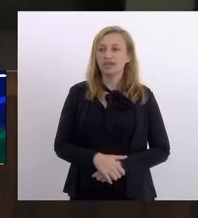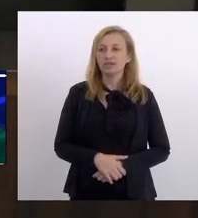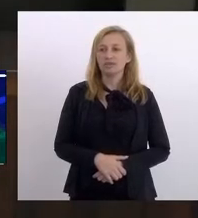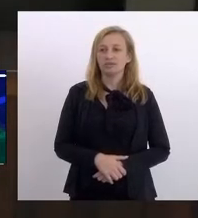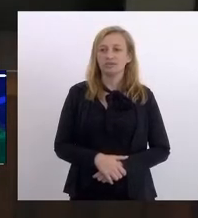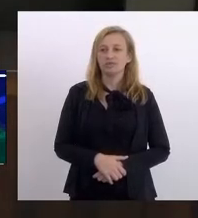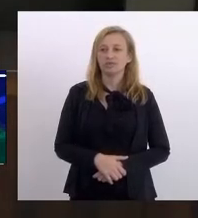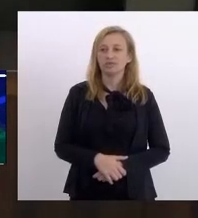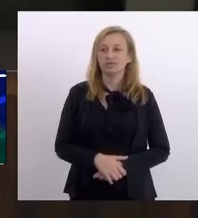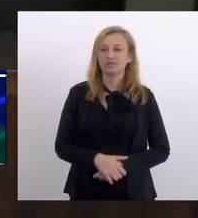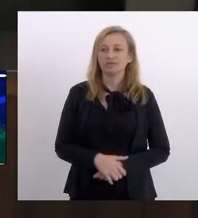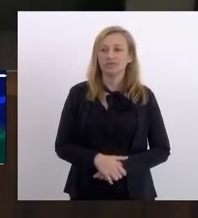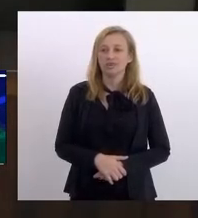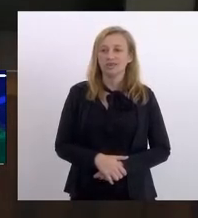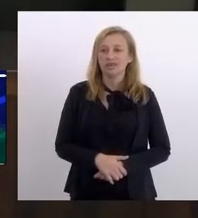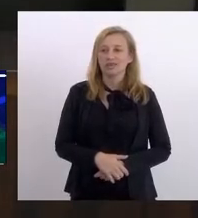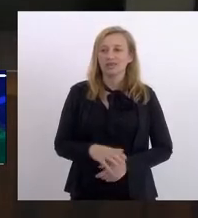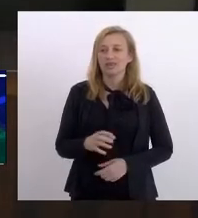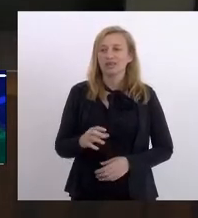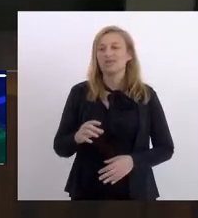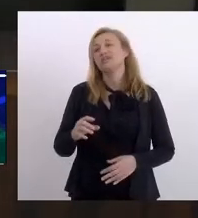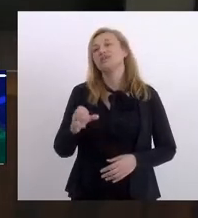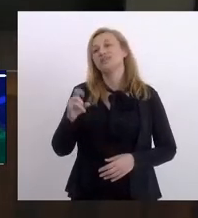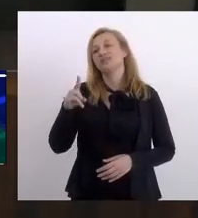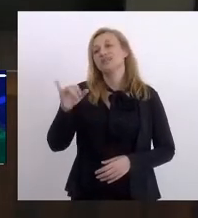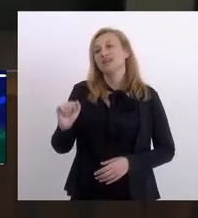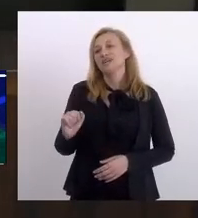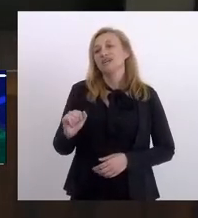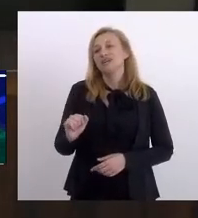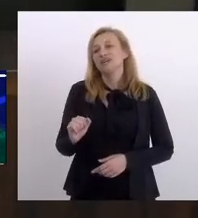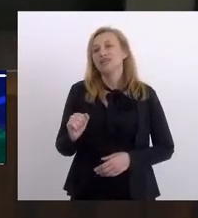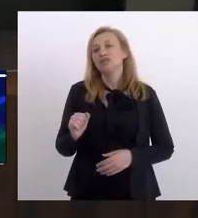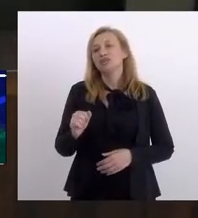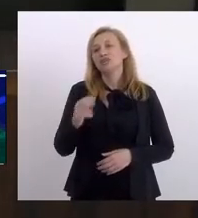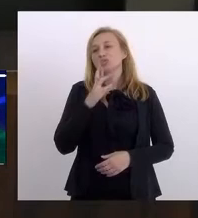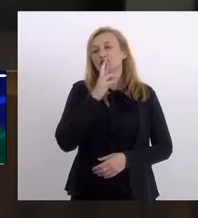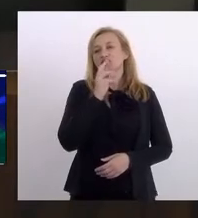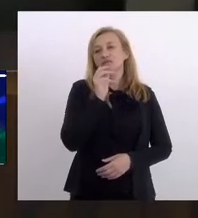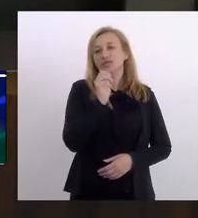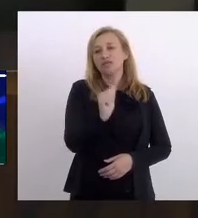subtenente, Eliomar, Célia, Rodrigo Amorim.